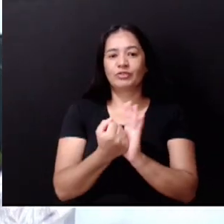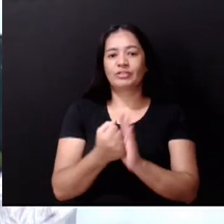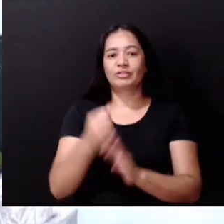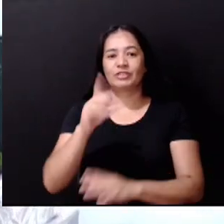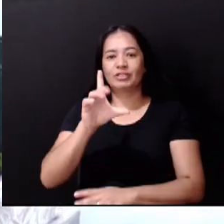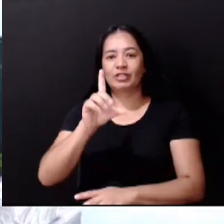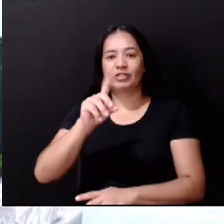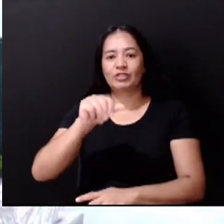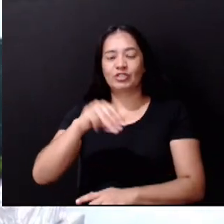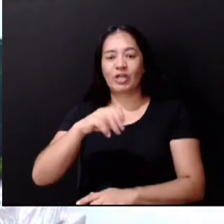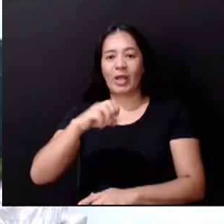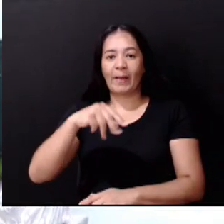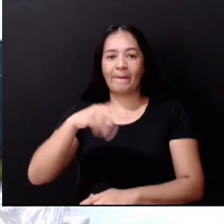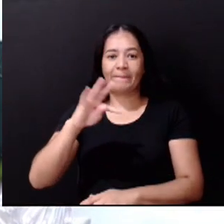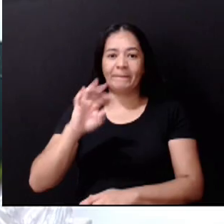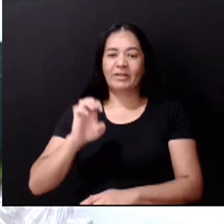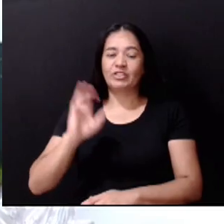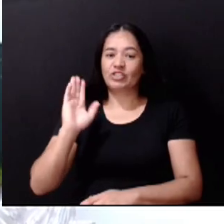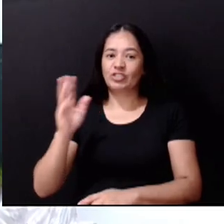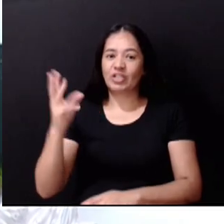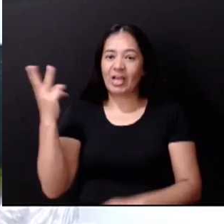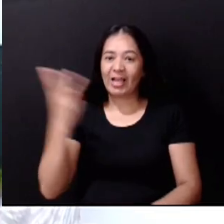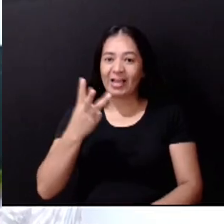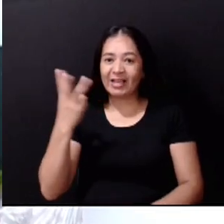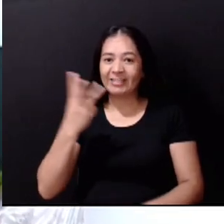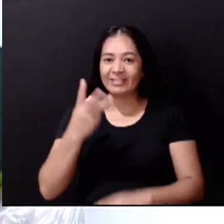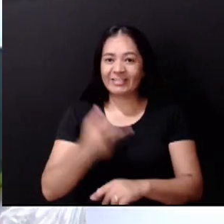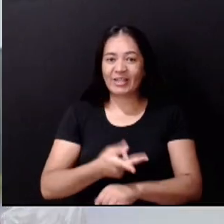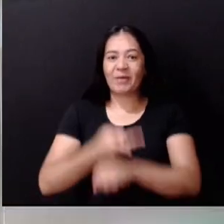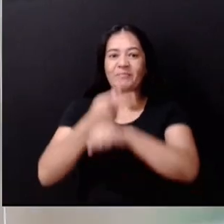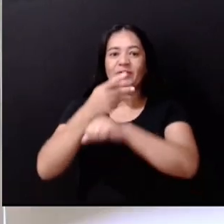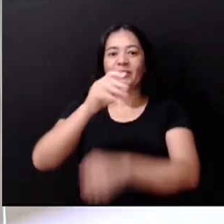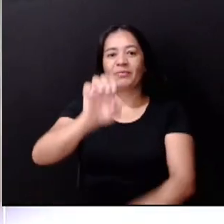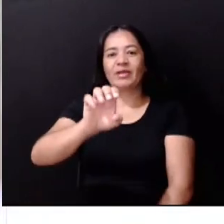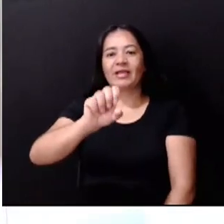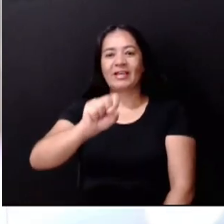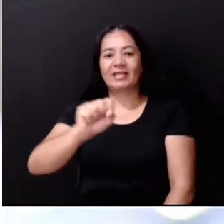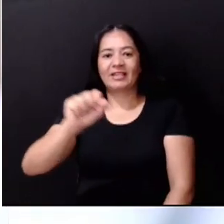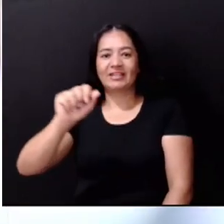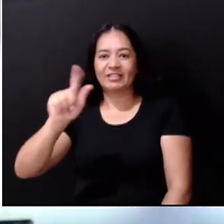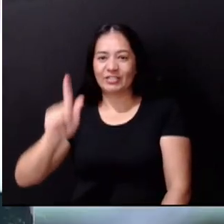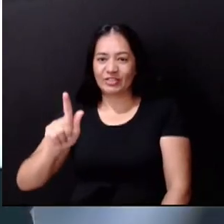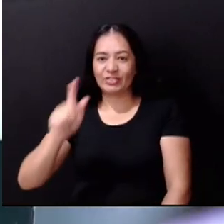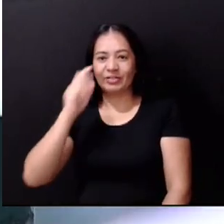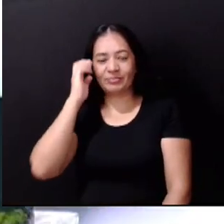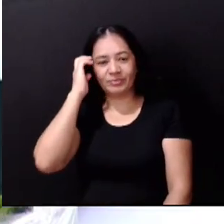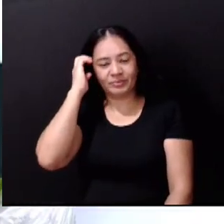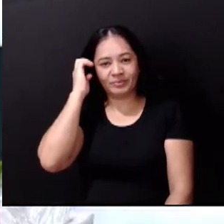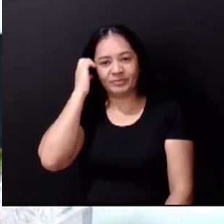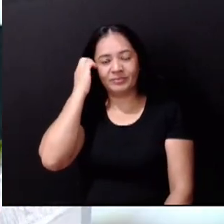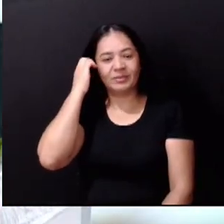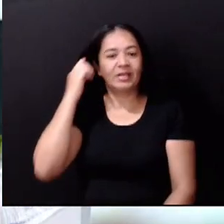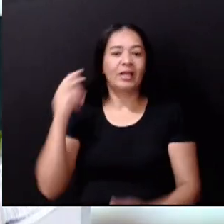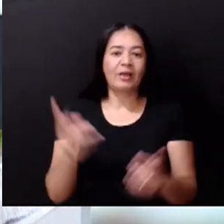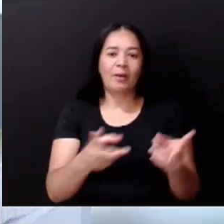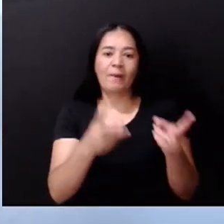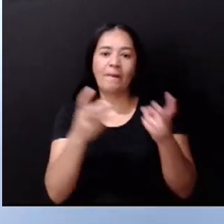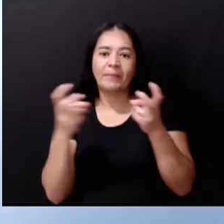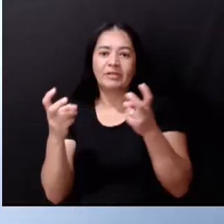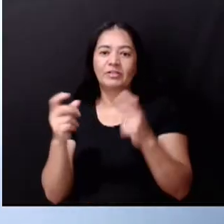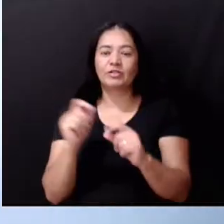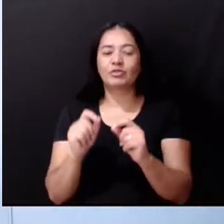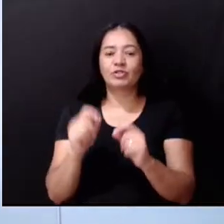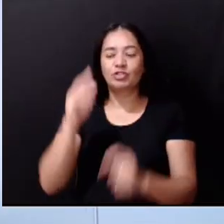3ª edição do Prêmio ESG Grupo Tribuna. E o reconhecimento veio diretamente